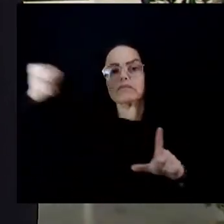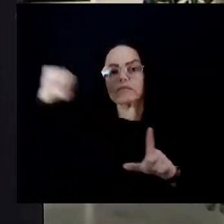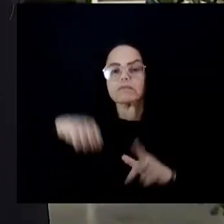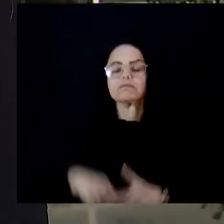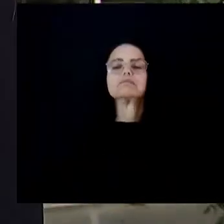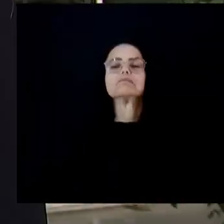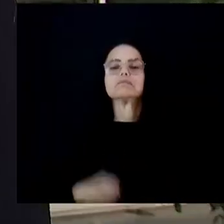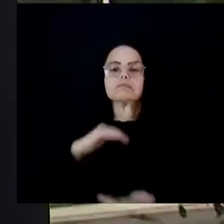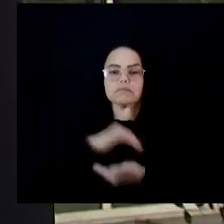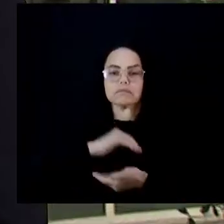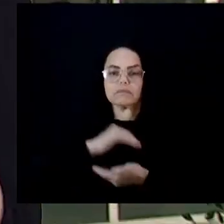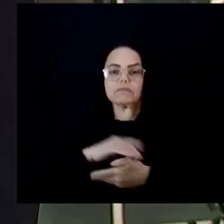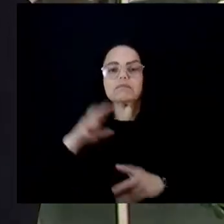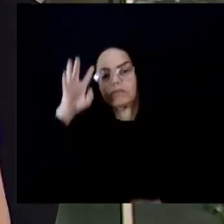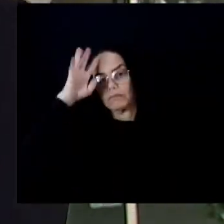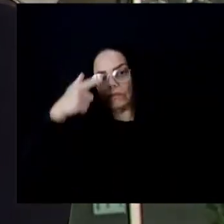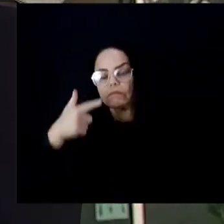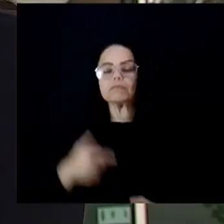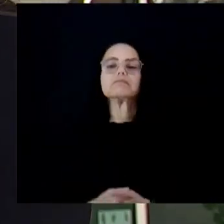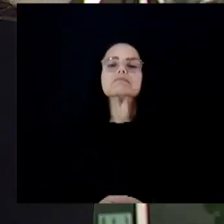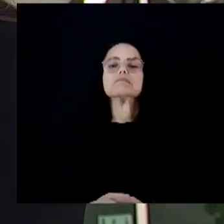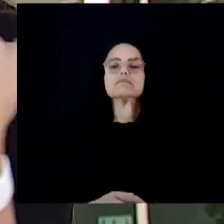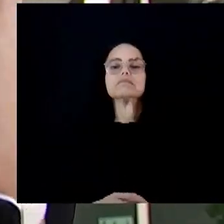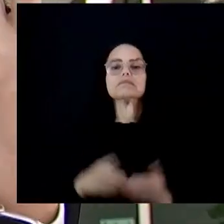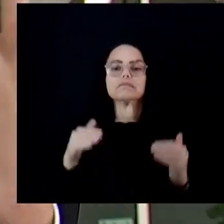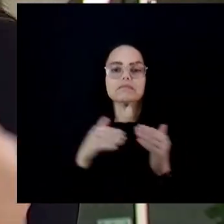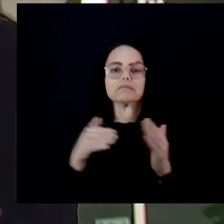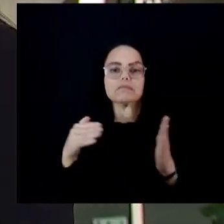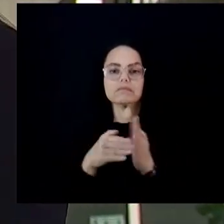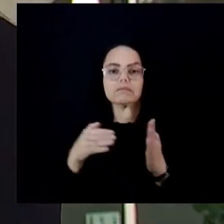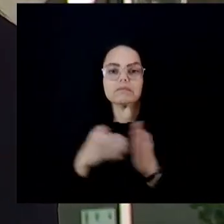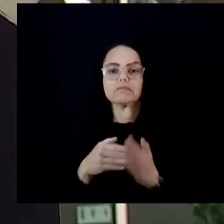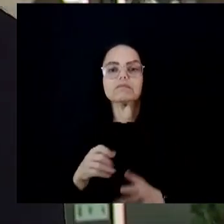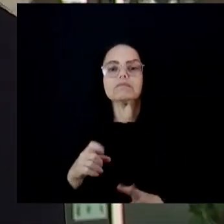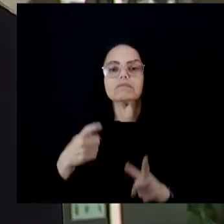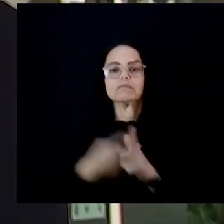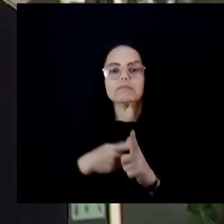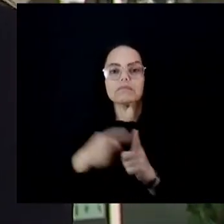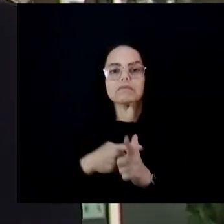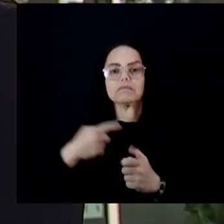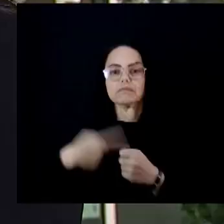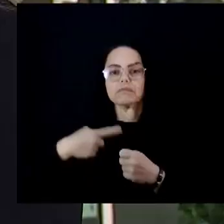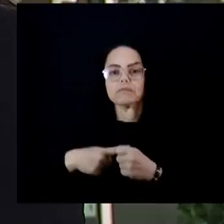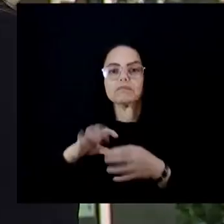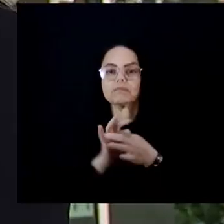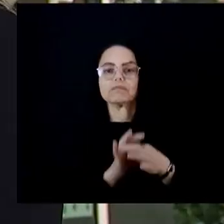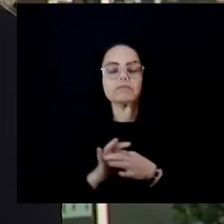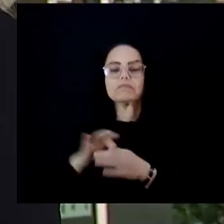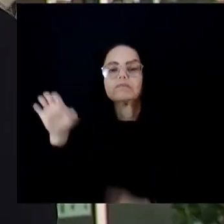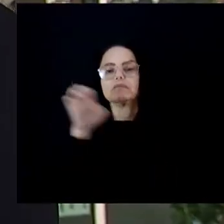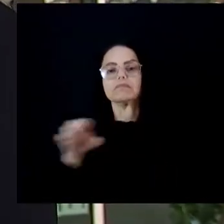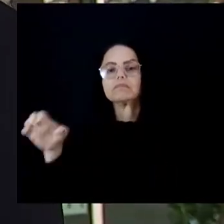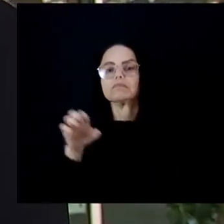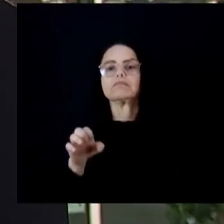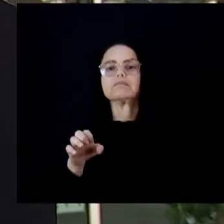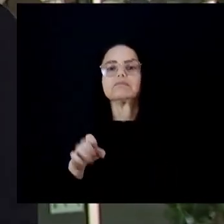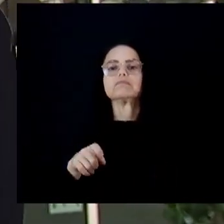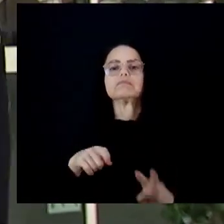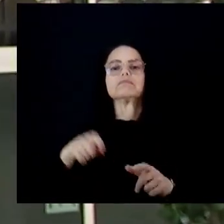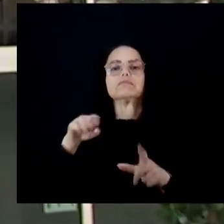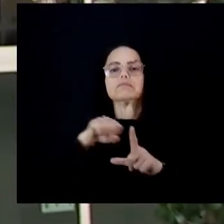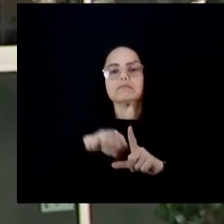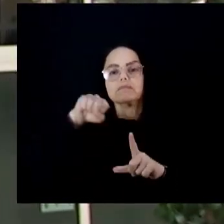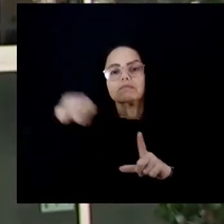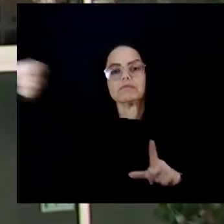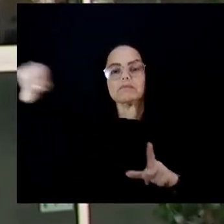recentemente decidiu que o limitador dos débitos municipais, como já é feito na União e nos estados, deve ser o índice da taxa Selic. Então, esses débitos